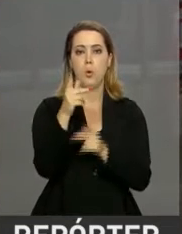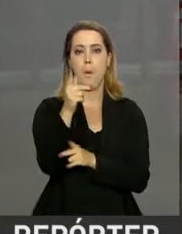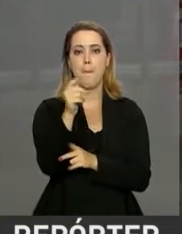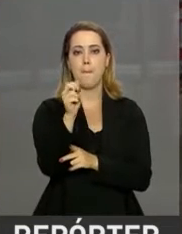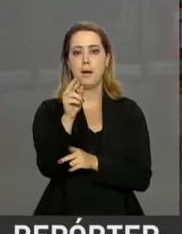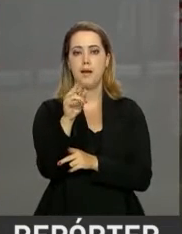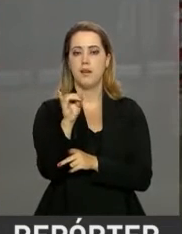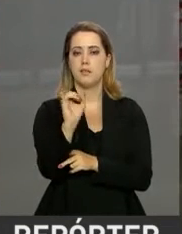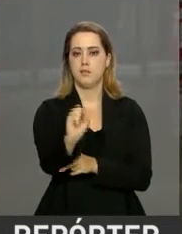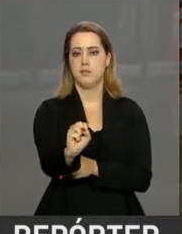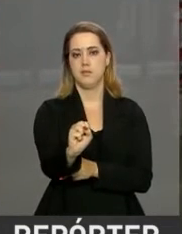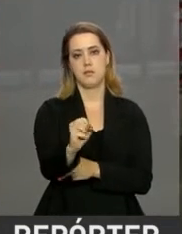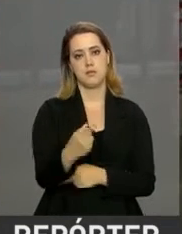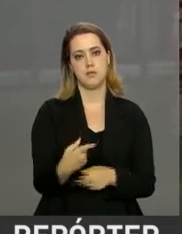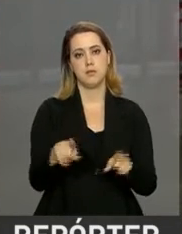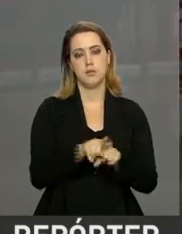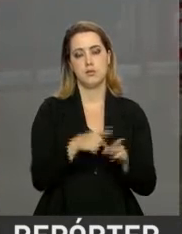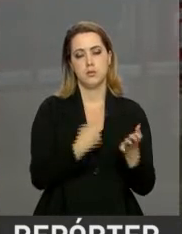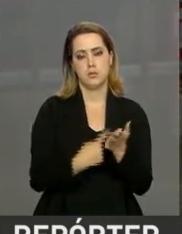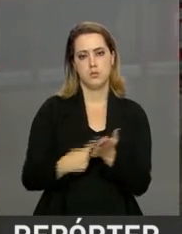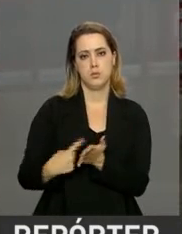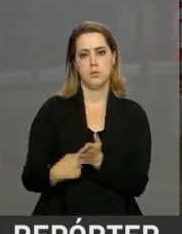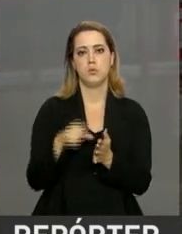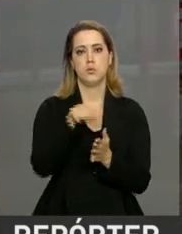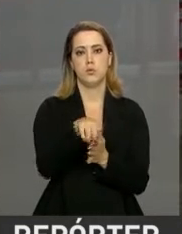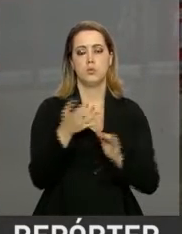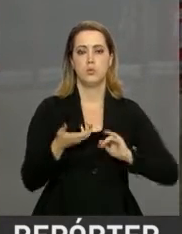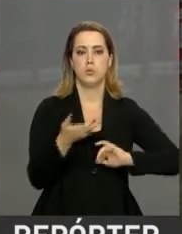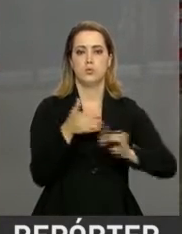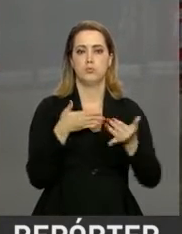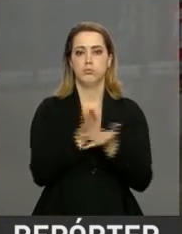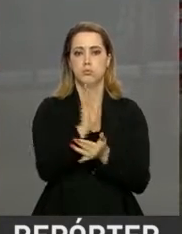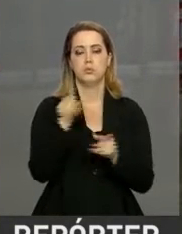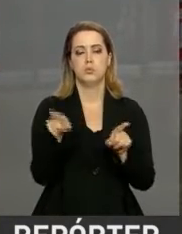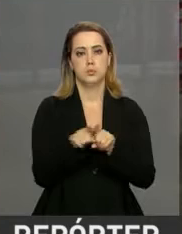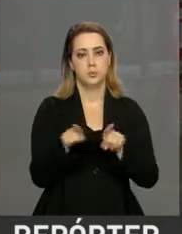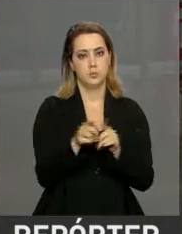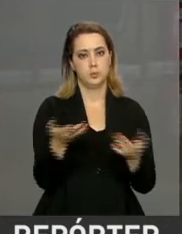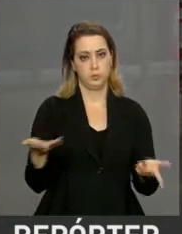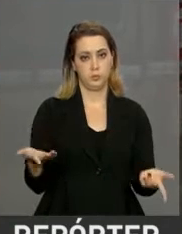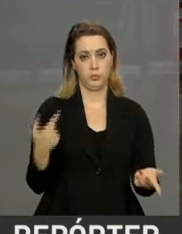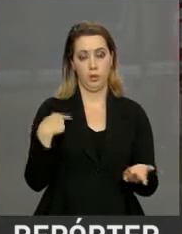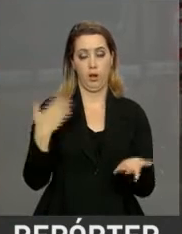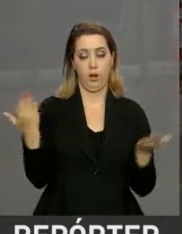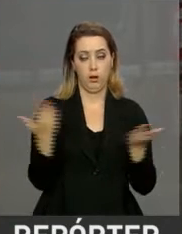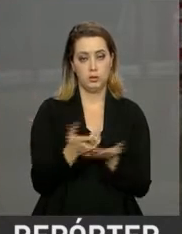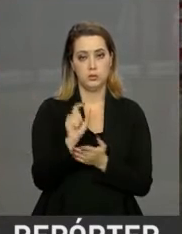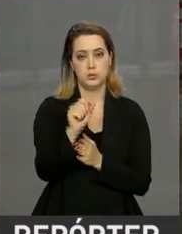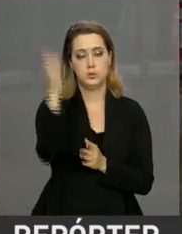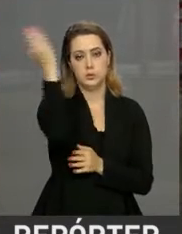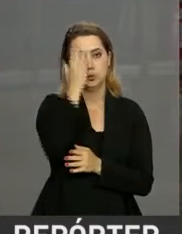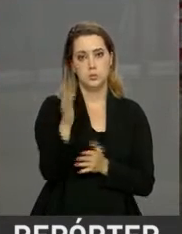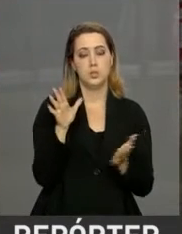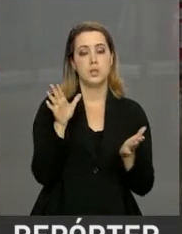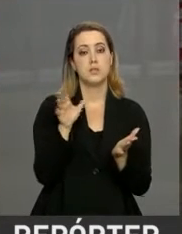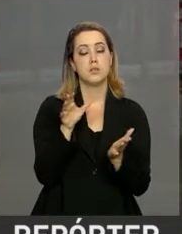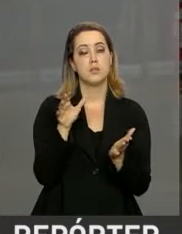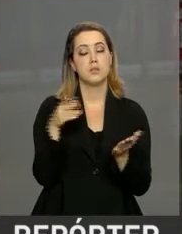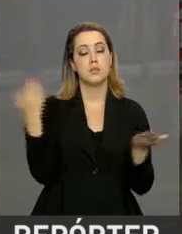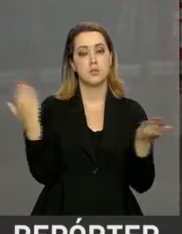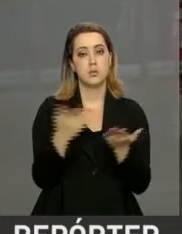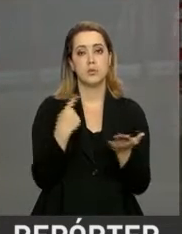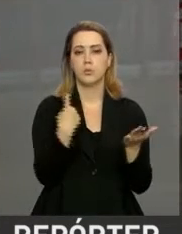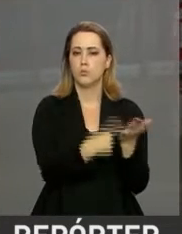em agosto o projeto que valida a participação brasileira ao pacto. Com a ratificação, o Brasil assumiu o compromisso